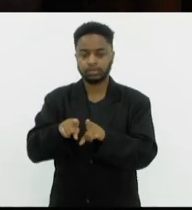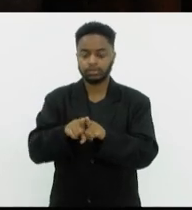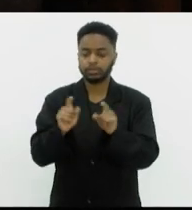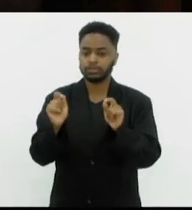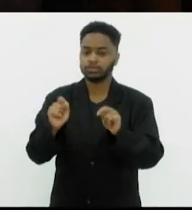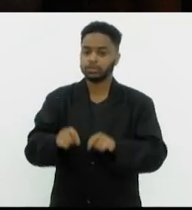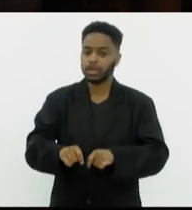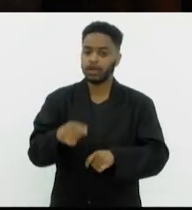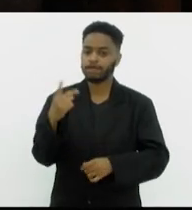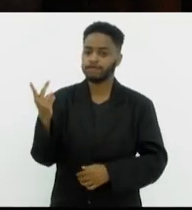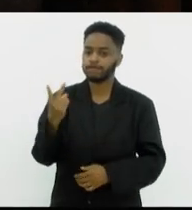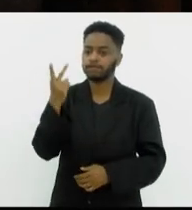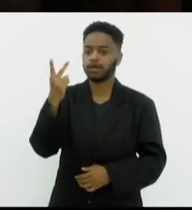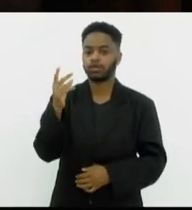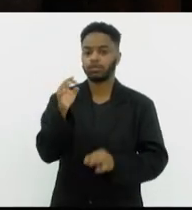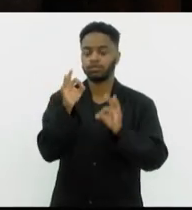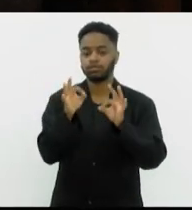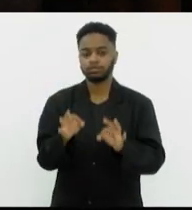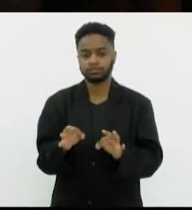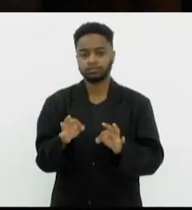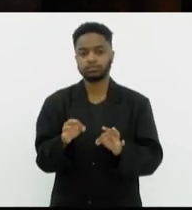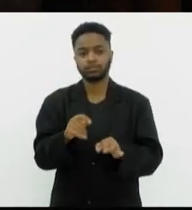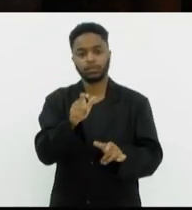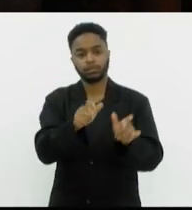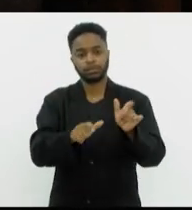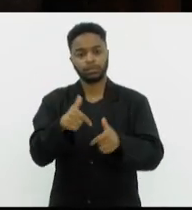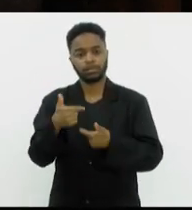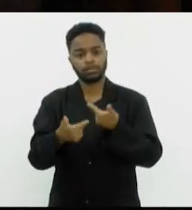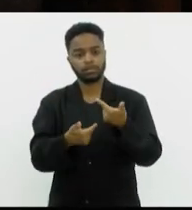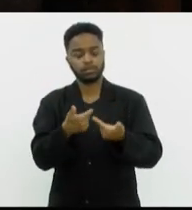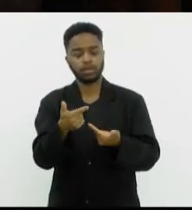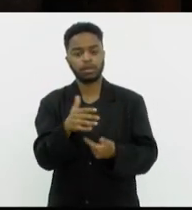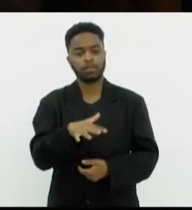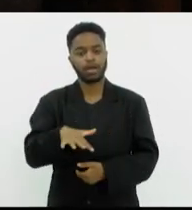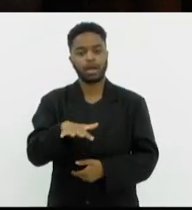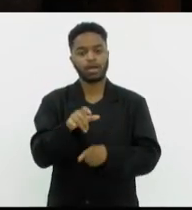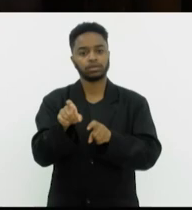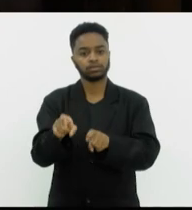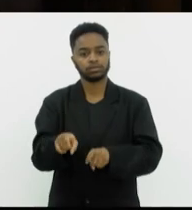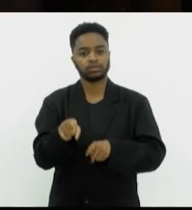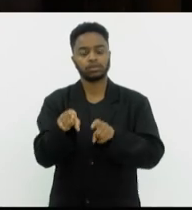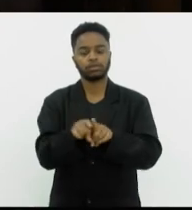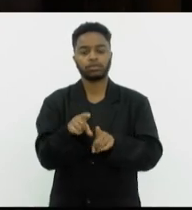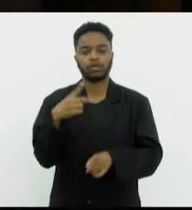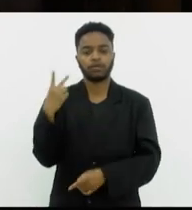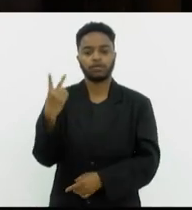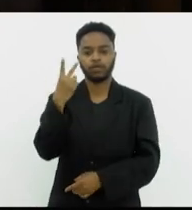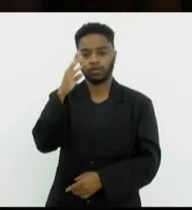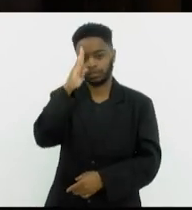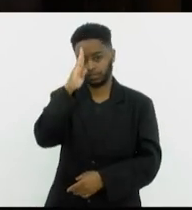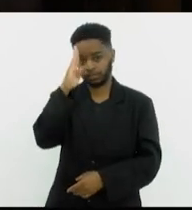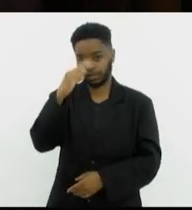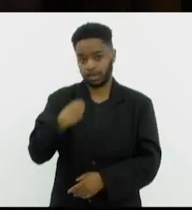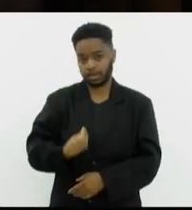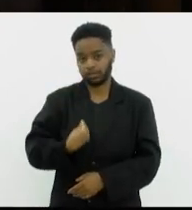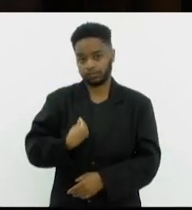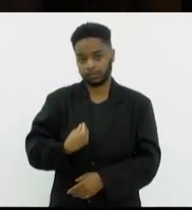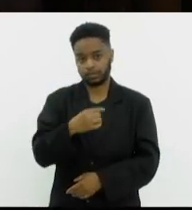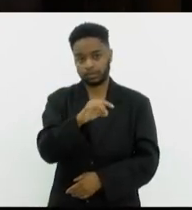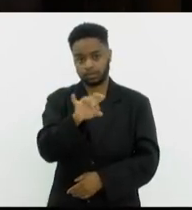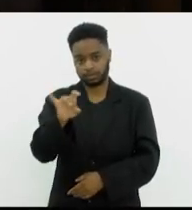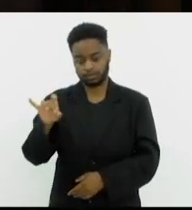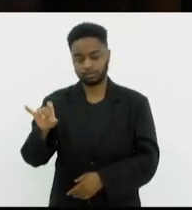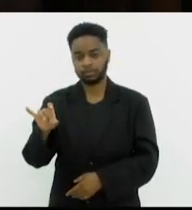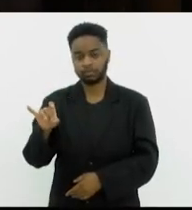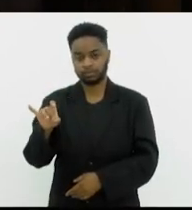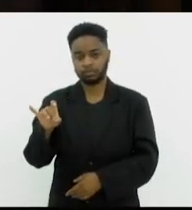possamos valorizar os trabalhadores e as trabalhadoras rurais e valorizar, sobretudo, a vida dessas